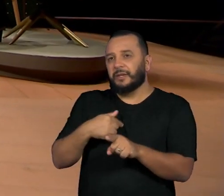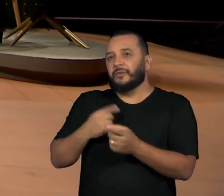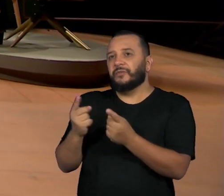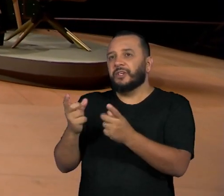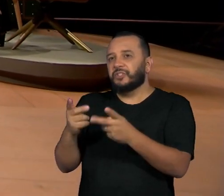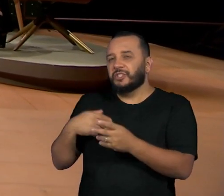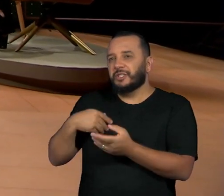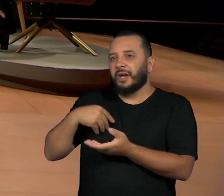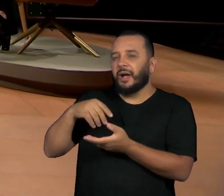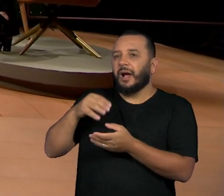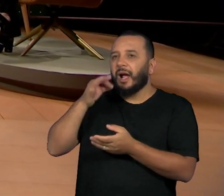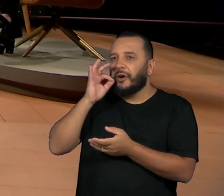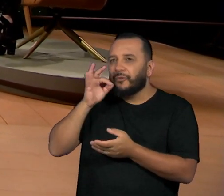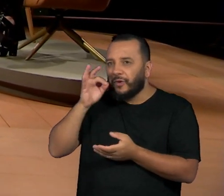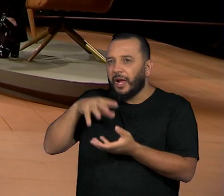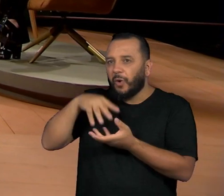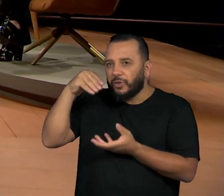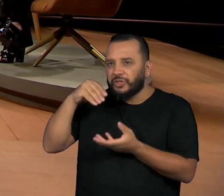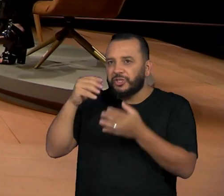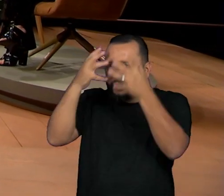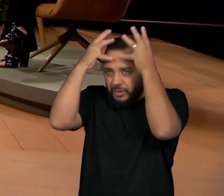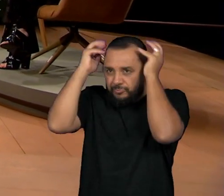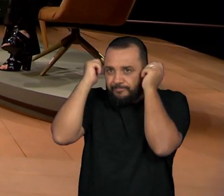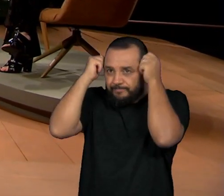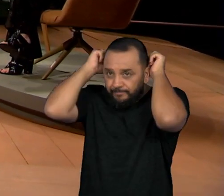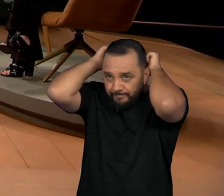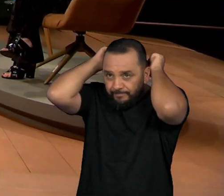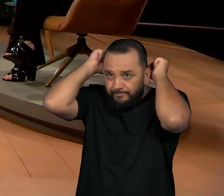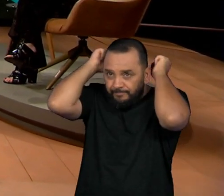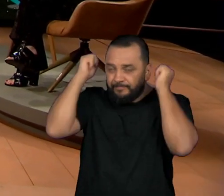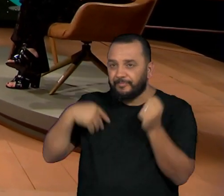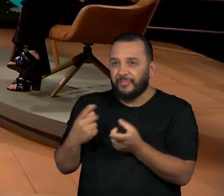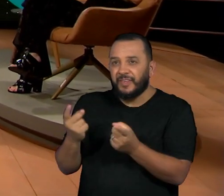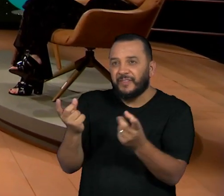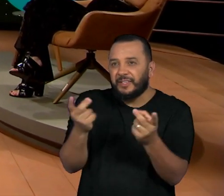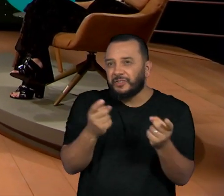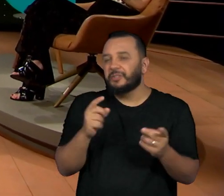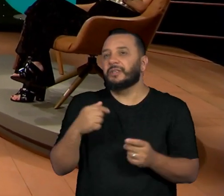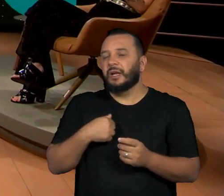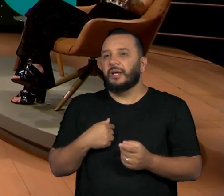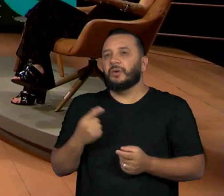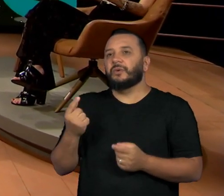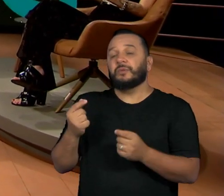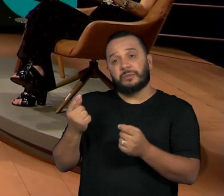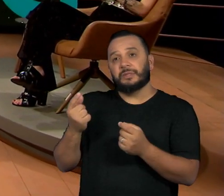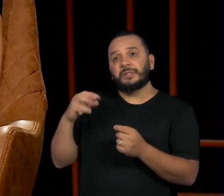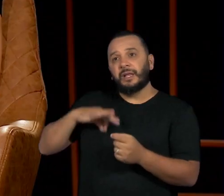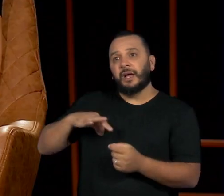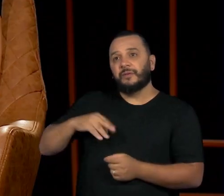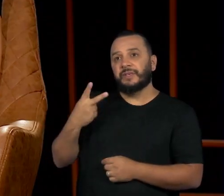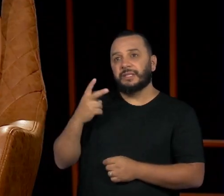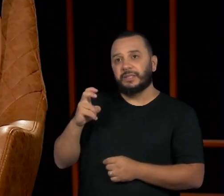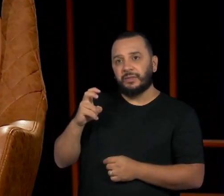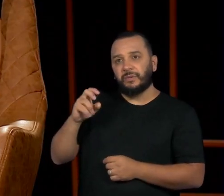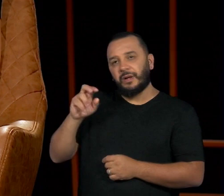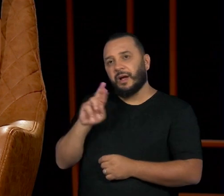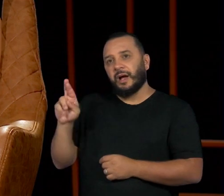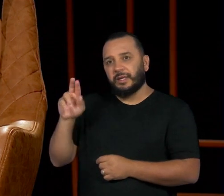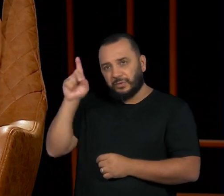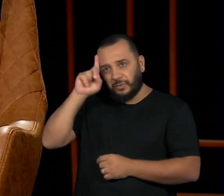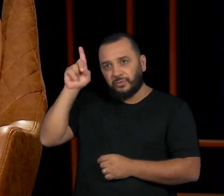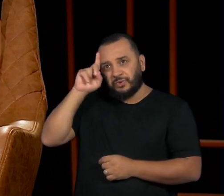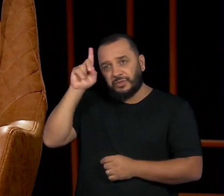Augusta, trabalhava com touquinha no cabelo e ganhava R$ 25 por dia, que para mim era uma fortuna. E